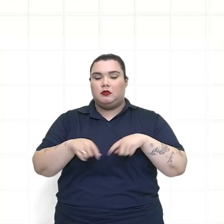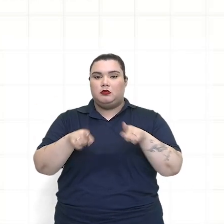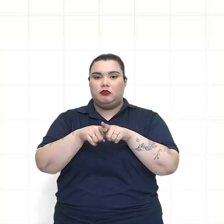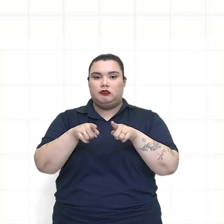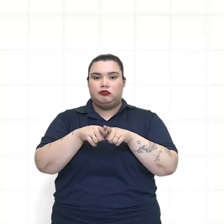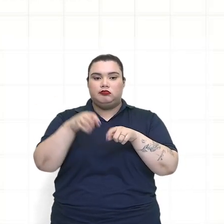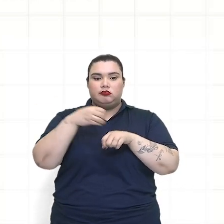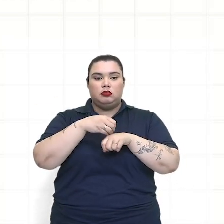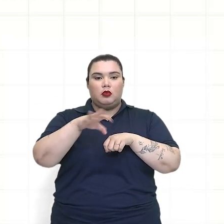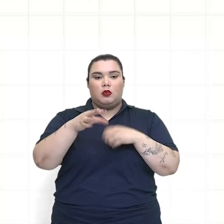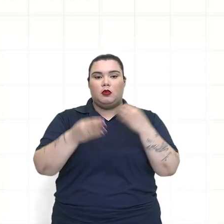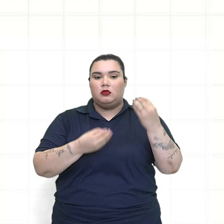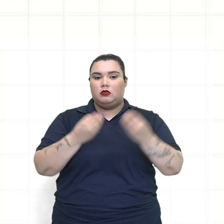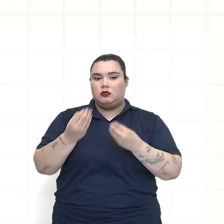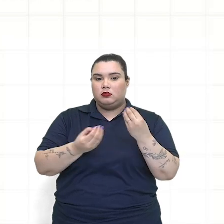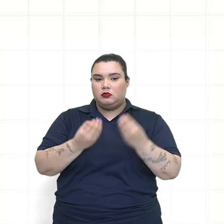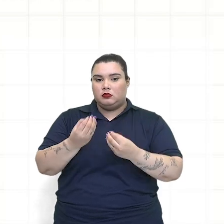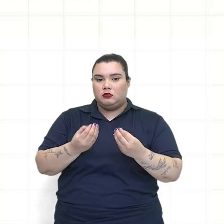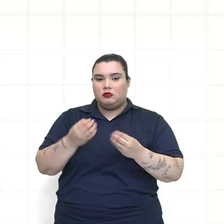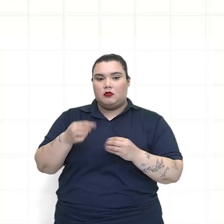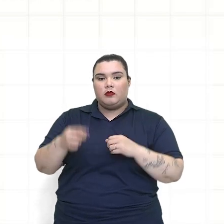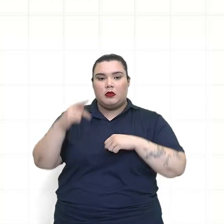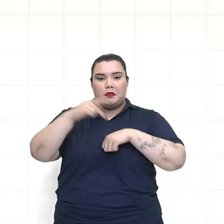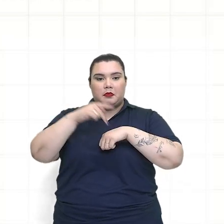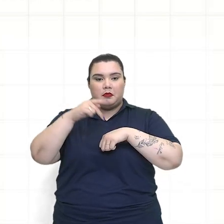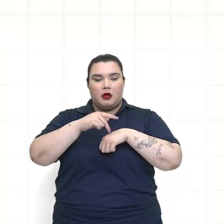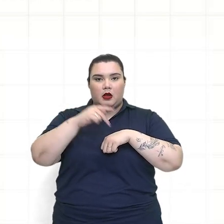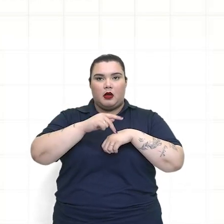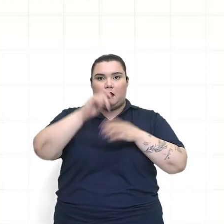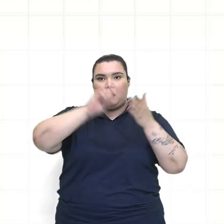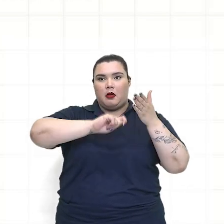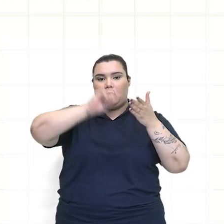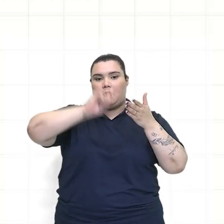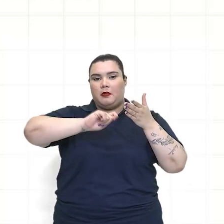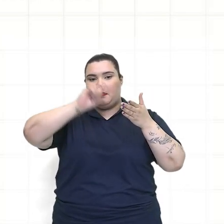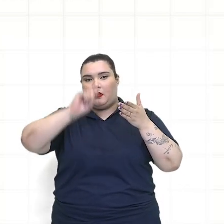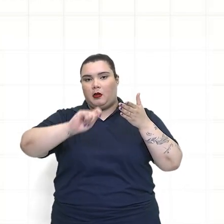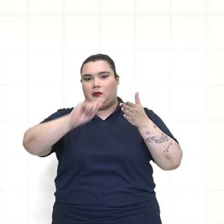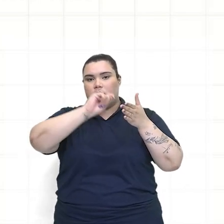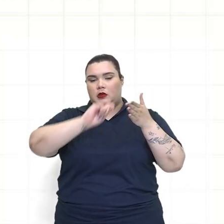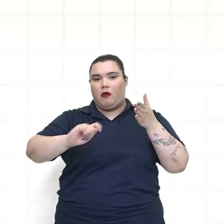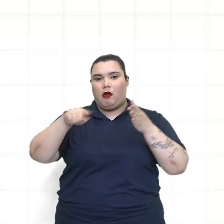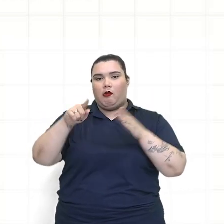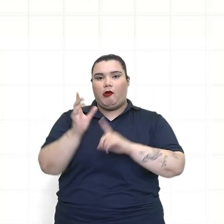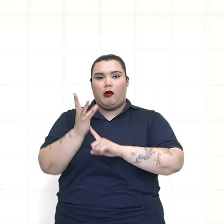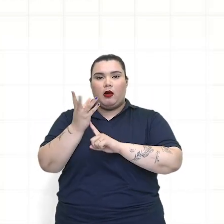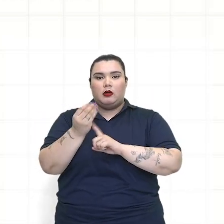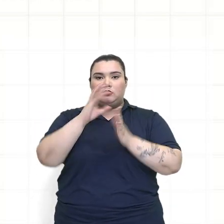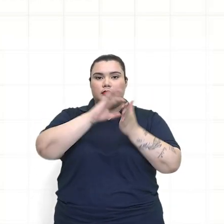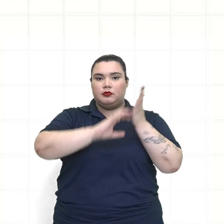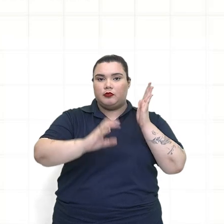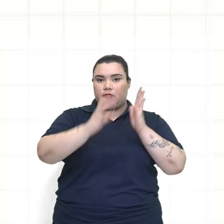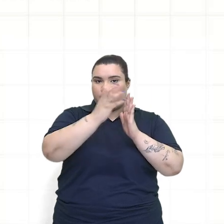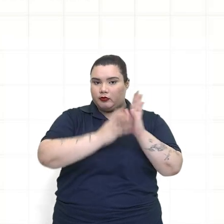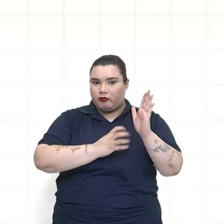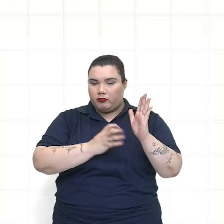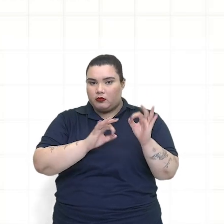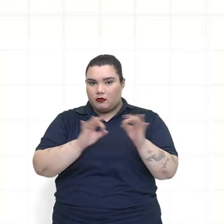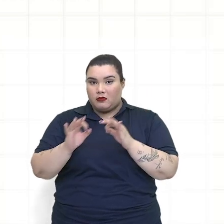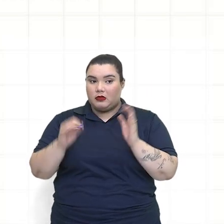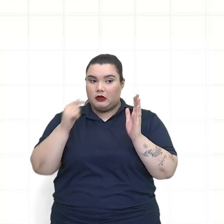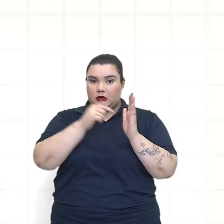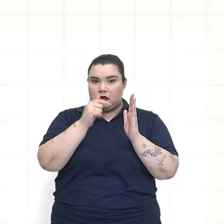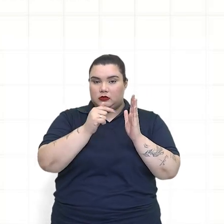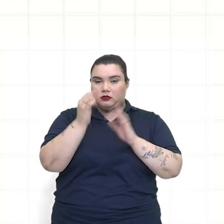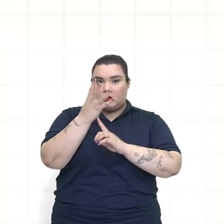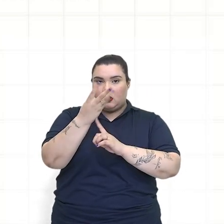registradas, né? Vamos supor, nas pedras aqui, né? Fazia aqueles desenhos rupestres e para eles aqueles desenhos tinham